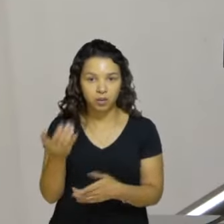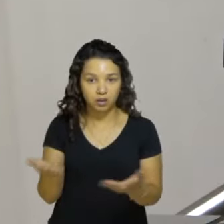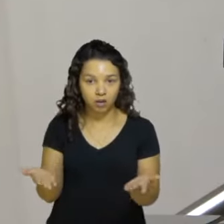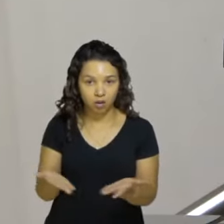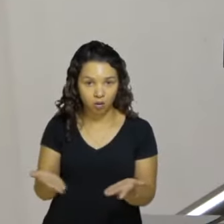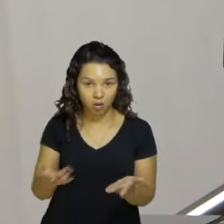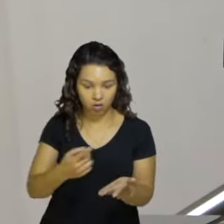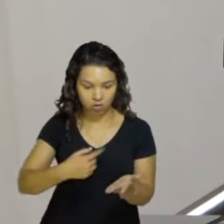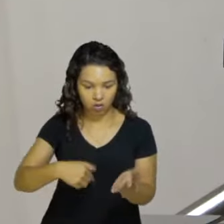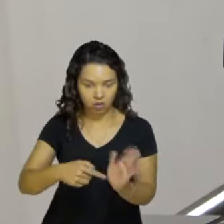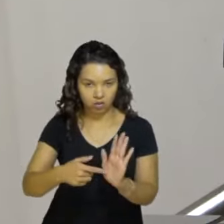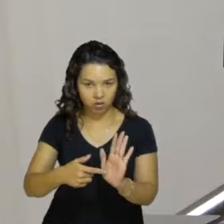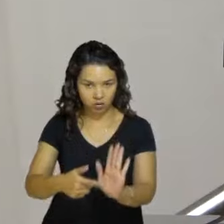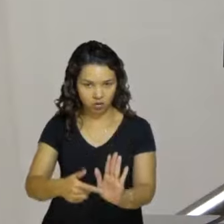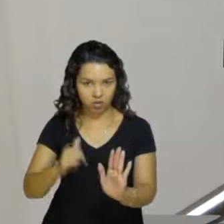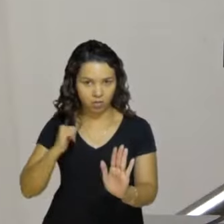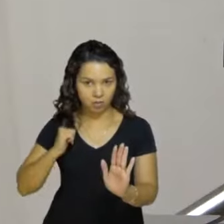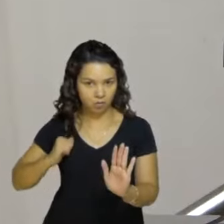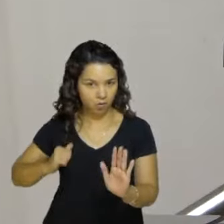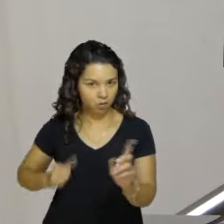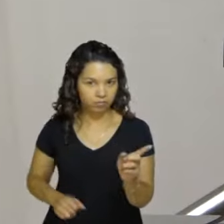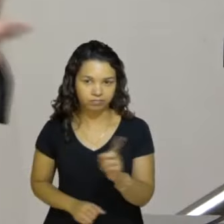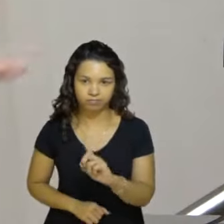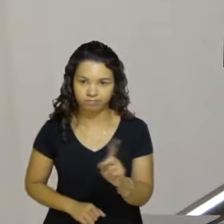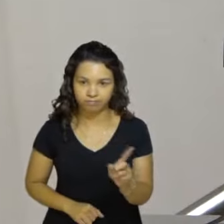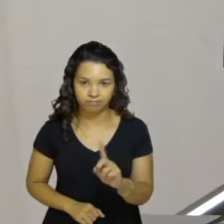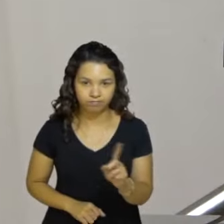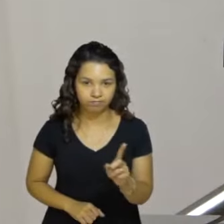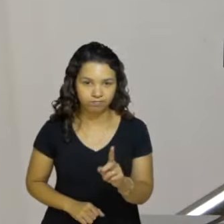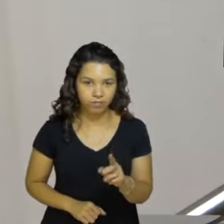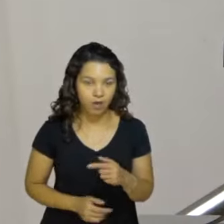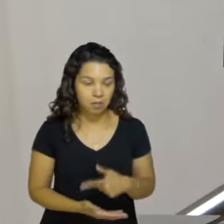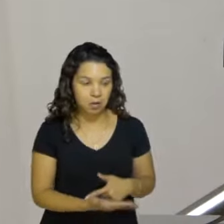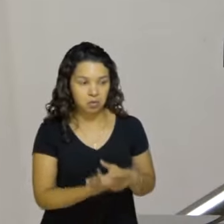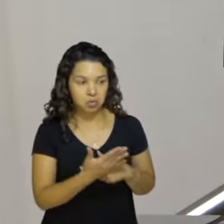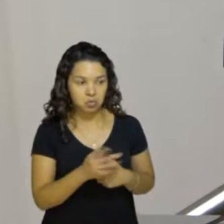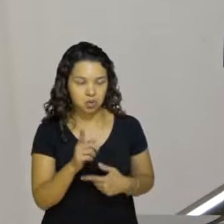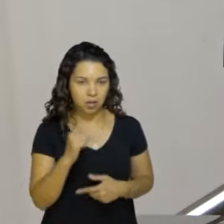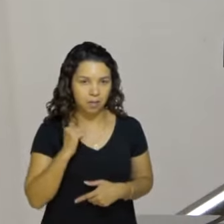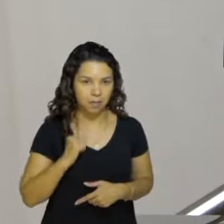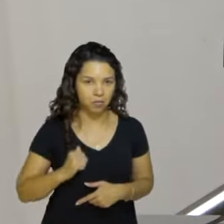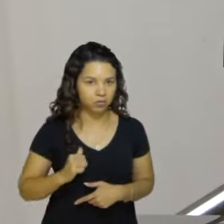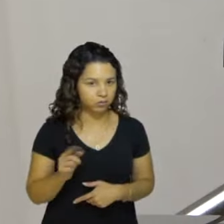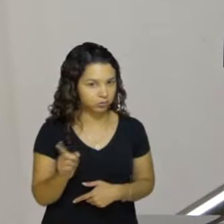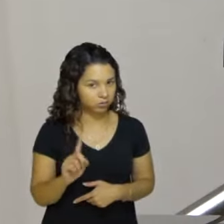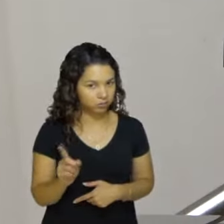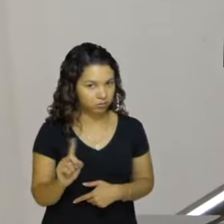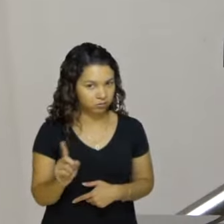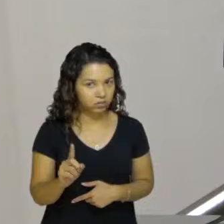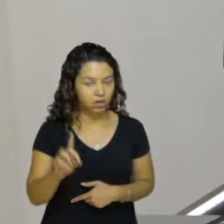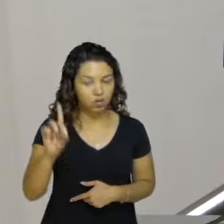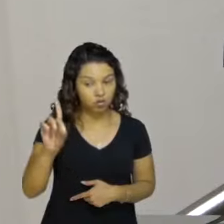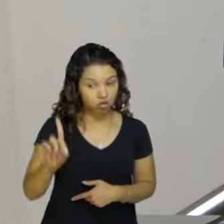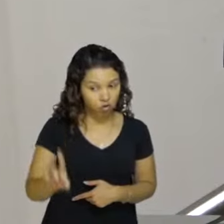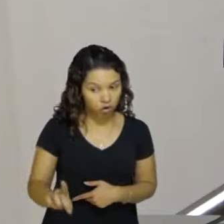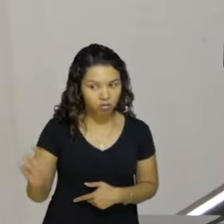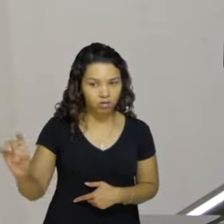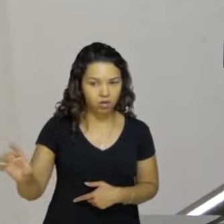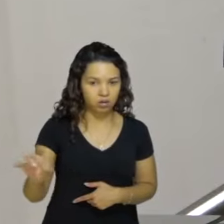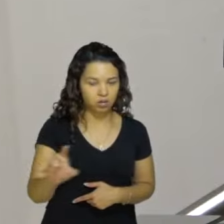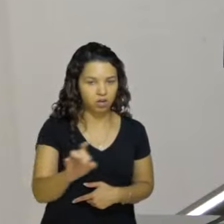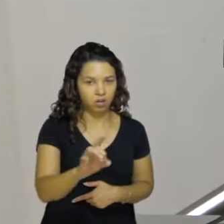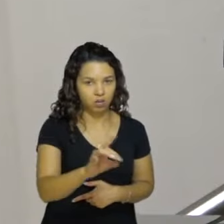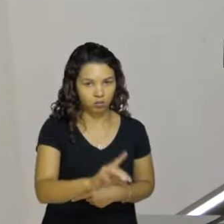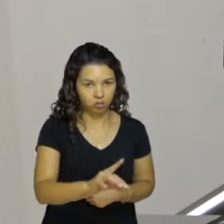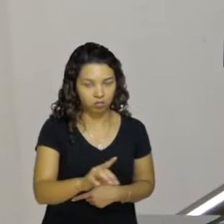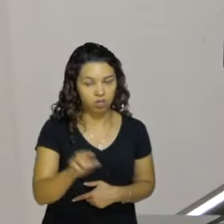não indicamos bolsas. Então é importante ressaltar isso. Me ajude lá na bolsa. Não, não. É o direito dele. E se ele tem o direito, ele